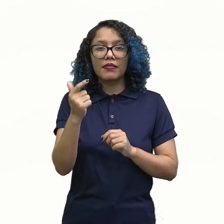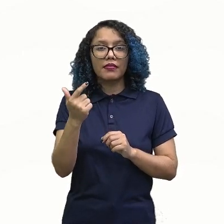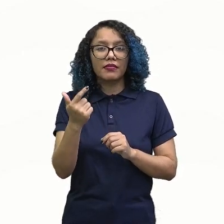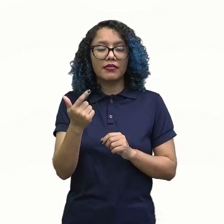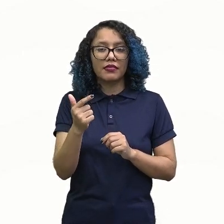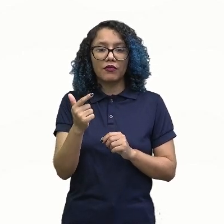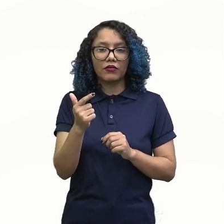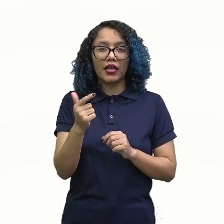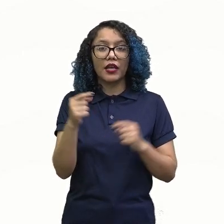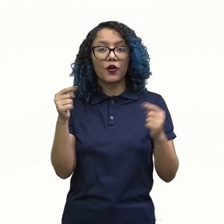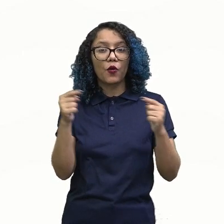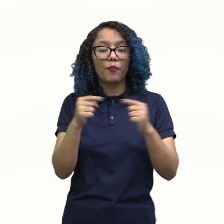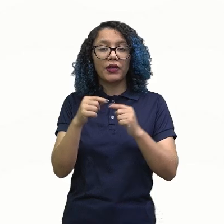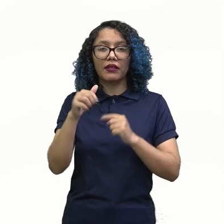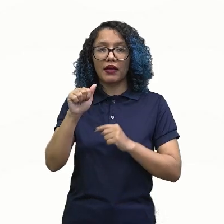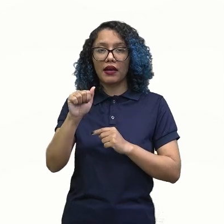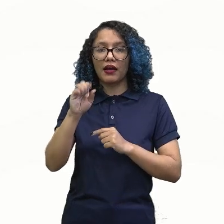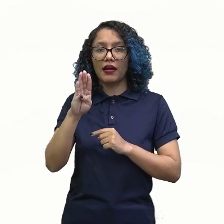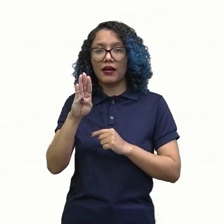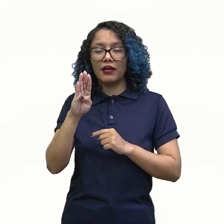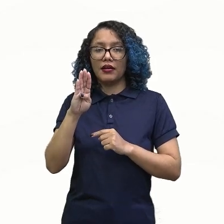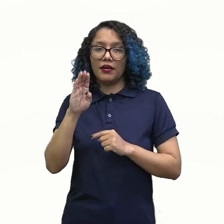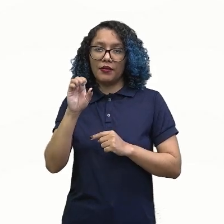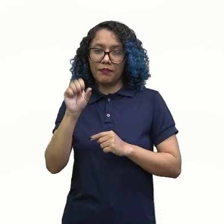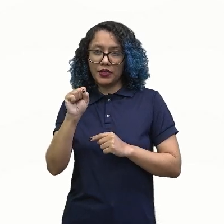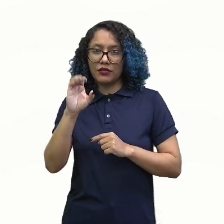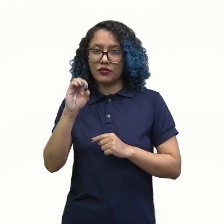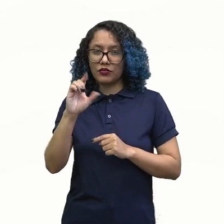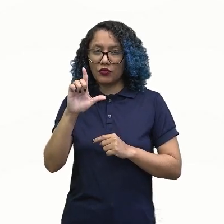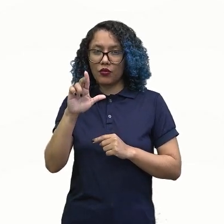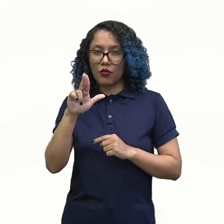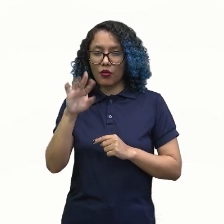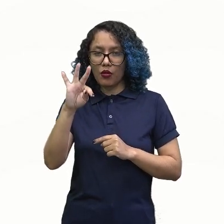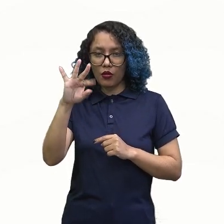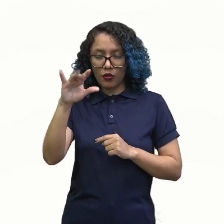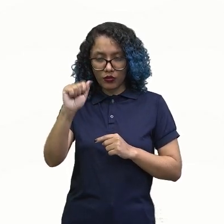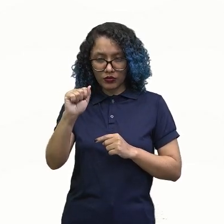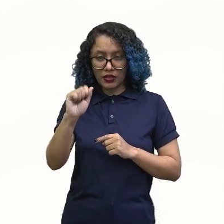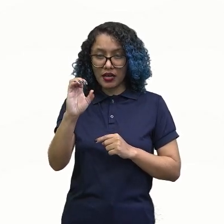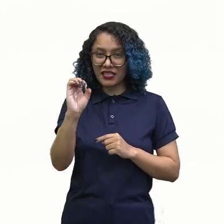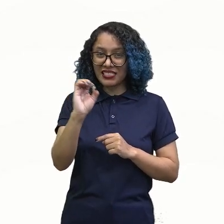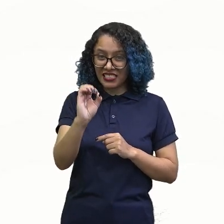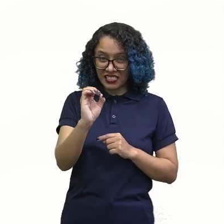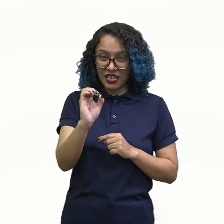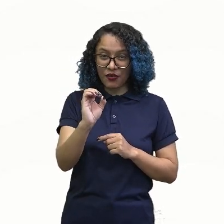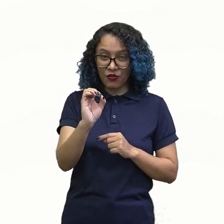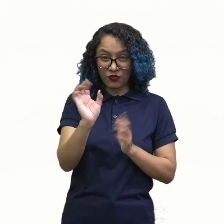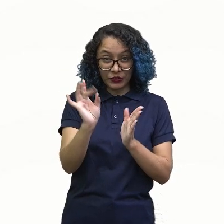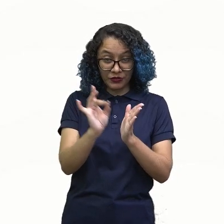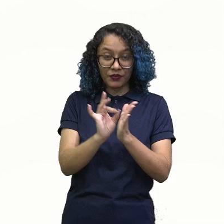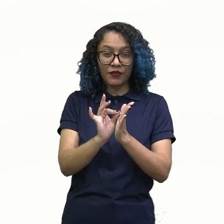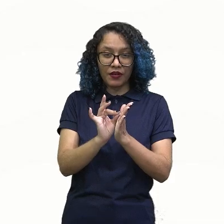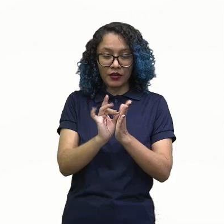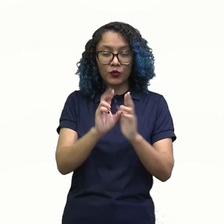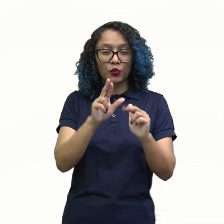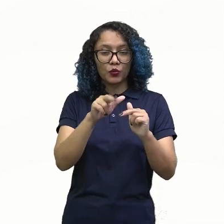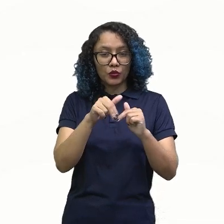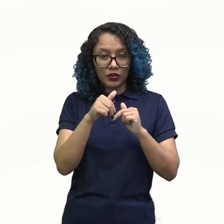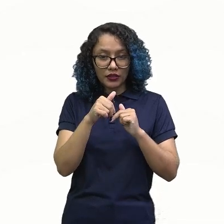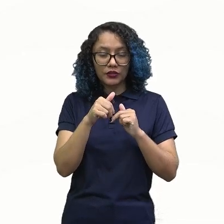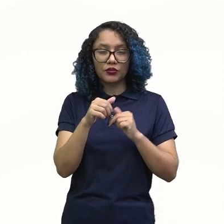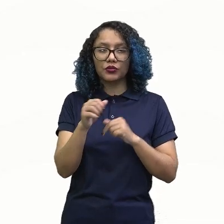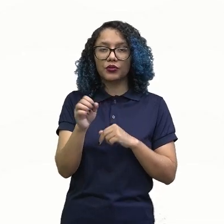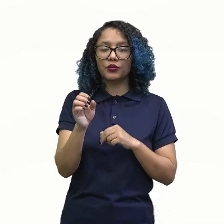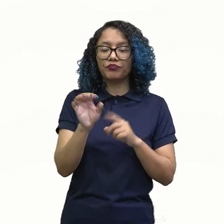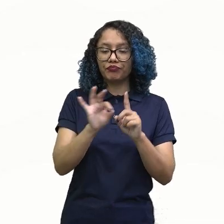escala absoluta. É onde nós temos aquele zero, o zero absoluto. Por isto que essa escala,